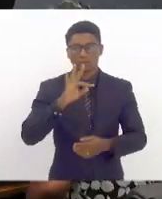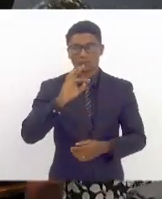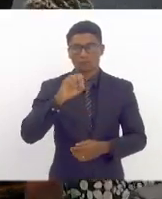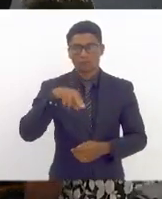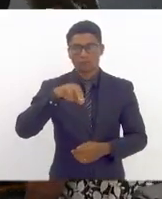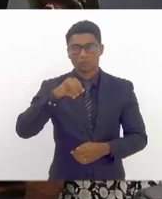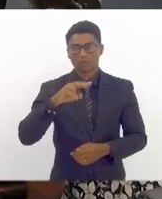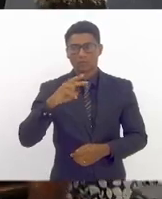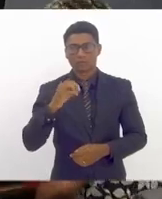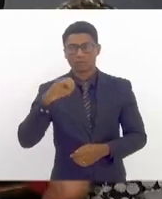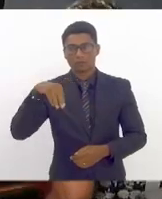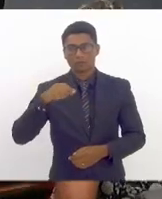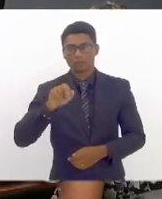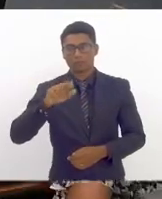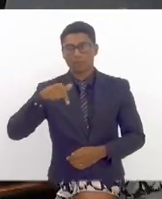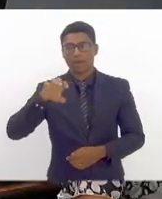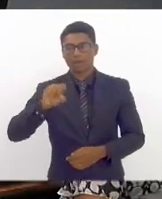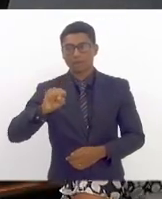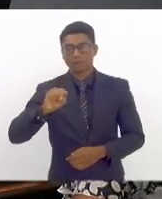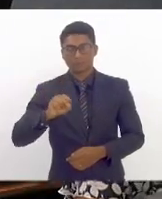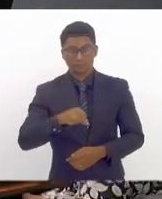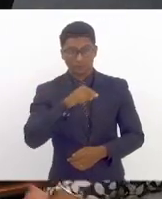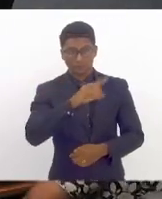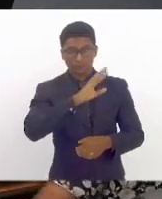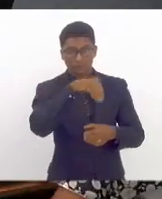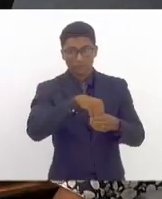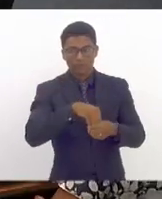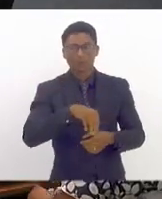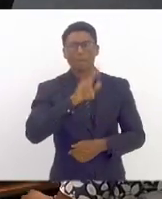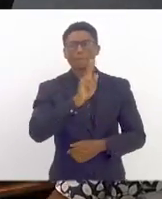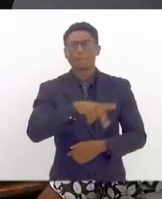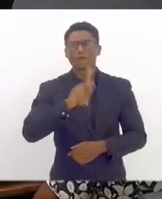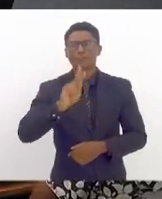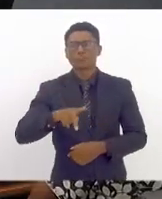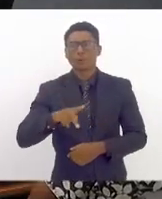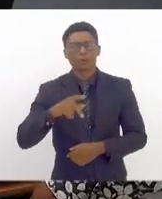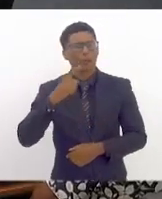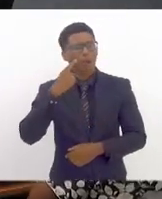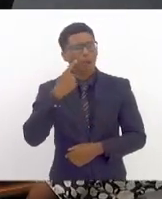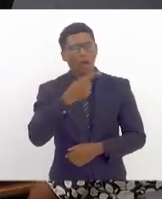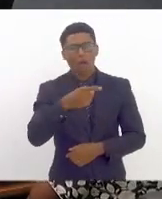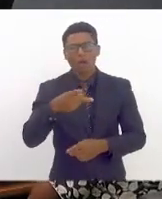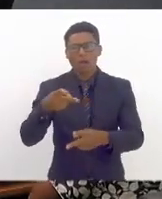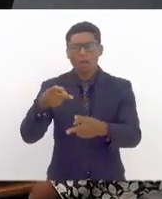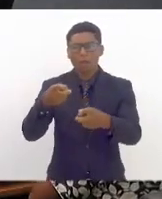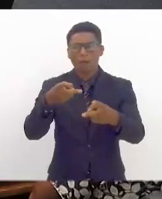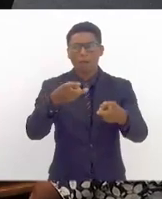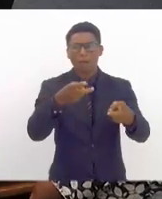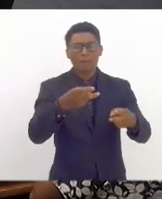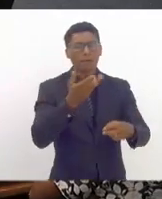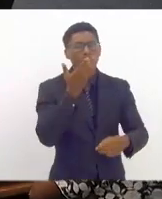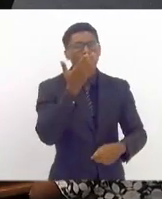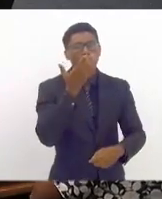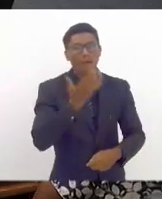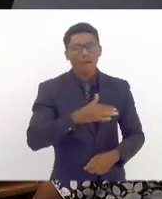lá dentro as professoras observaram que as crianças não conseguiam